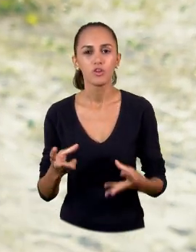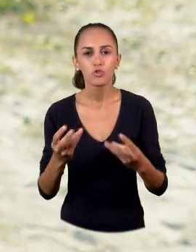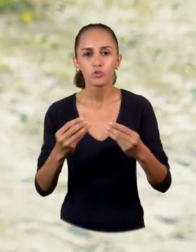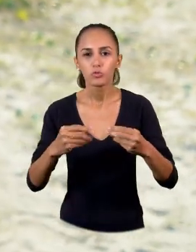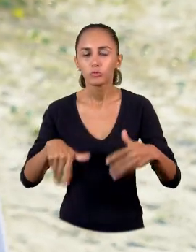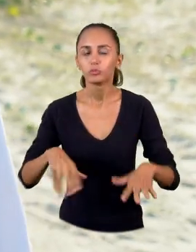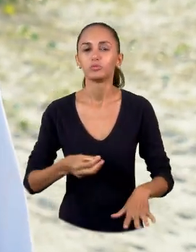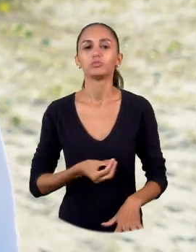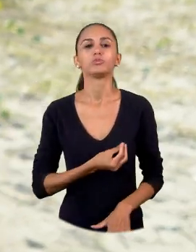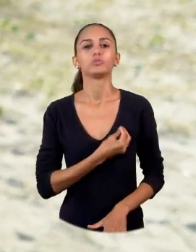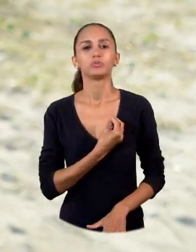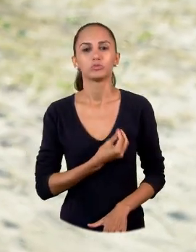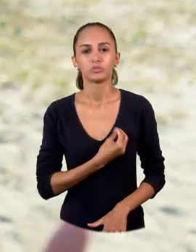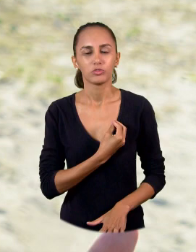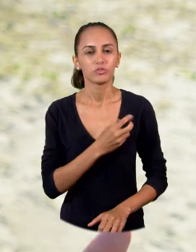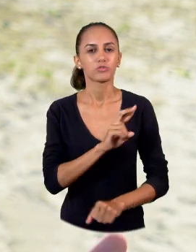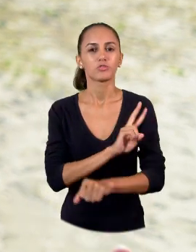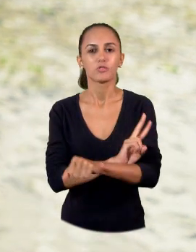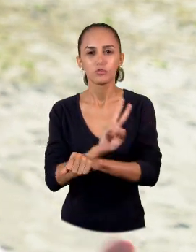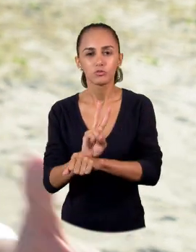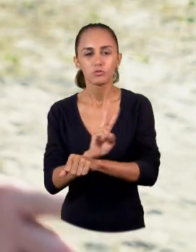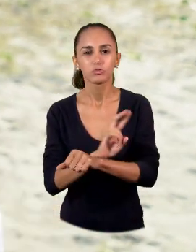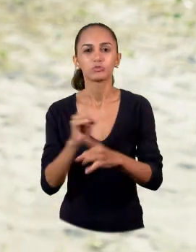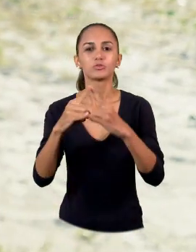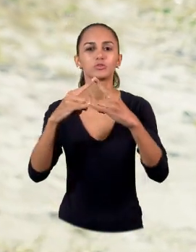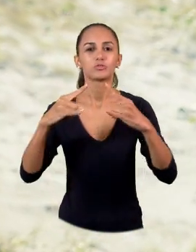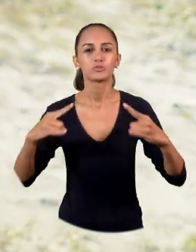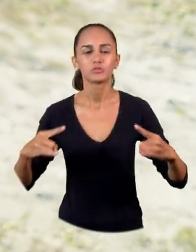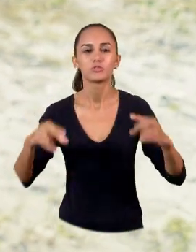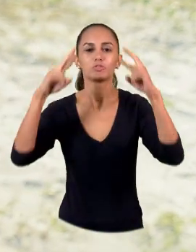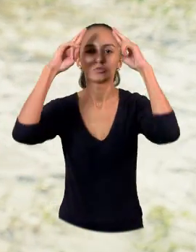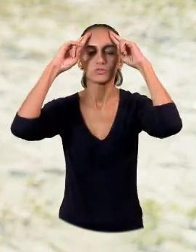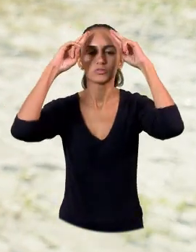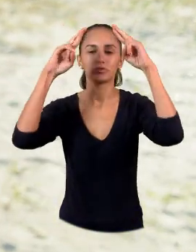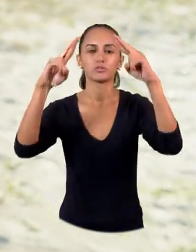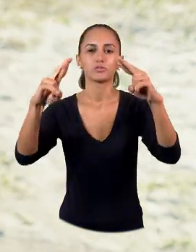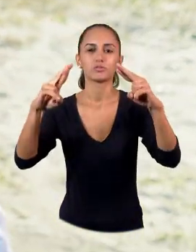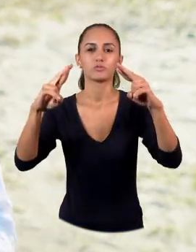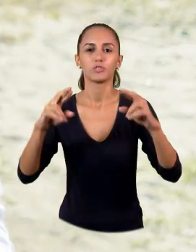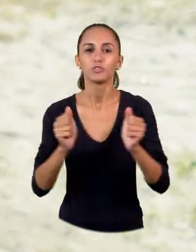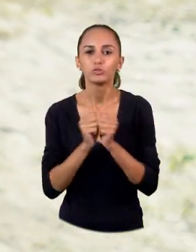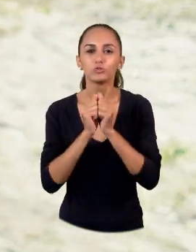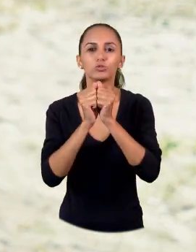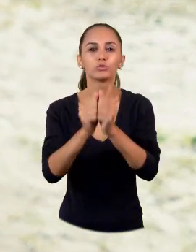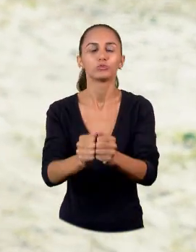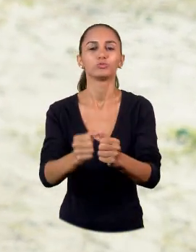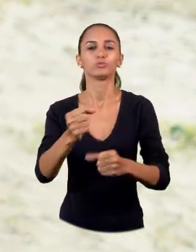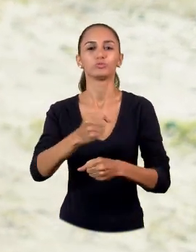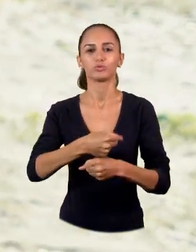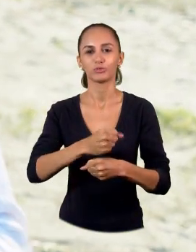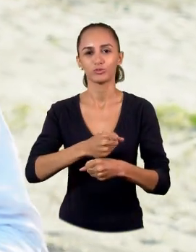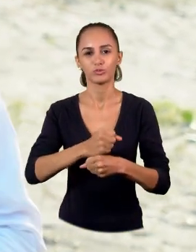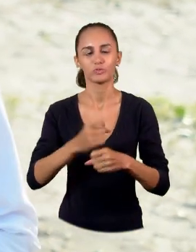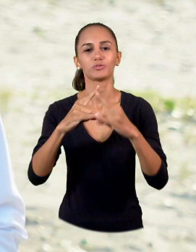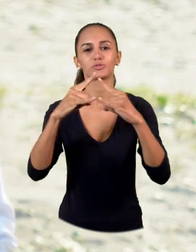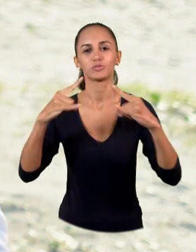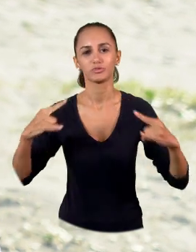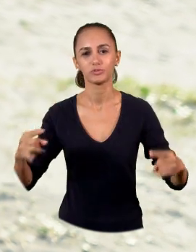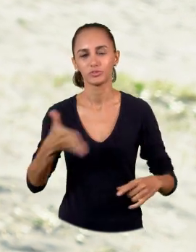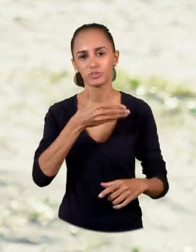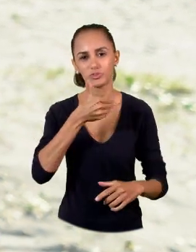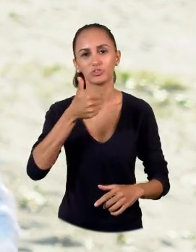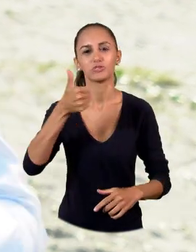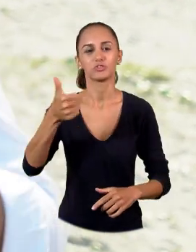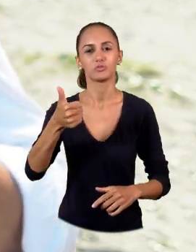É qualidade de vida. Vamos cuidar da cidade com o carinho e respeito que ela merece. Vamos juntos construir uma cidade